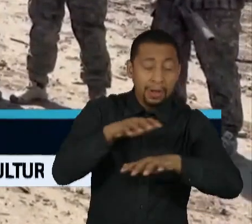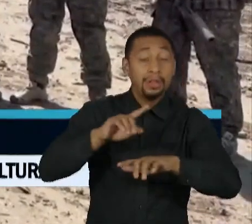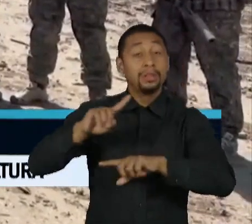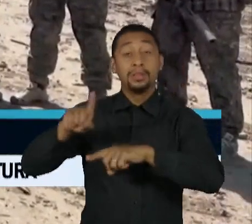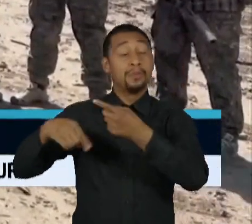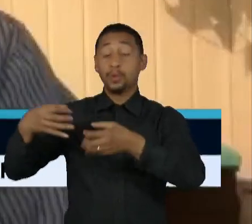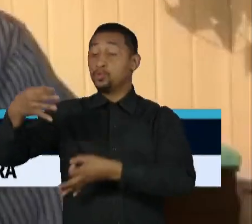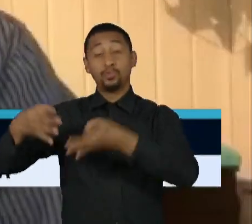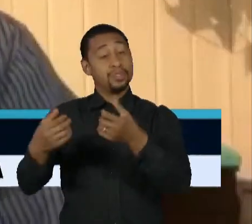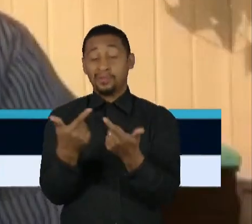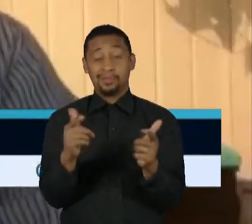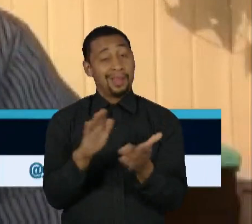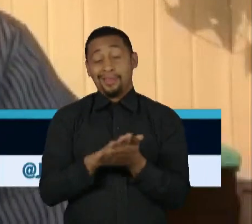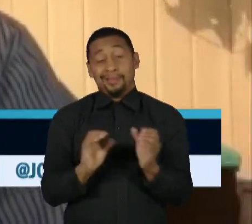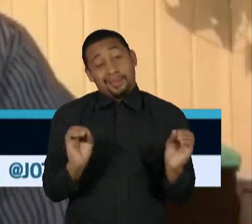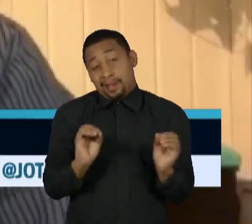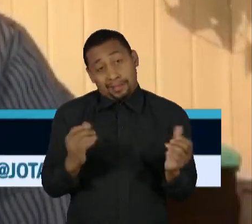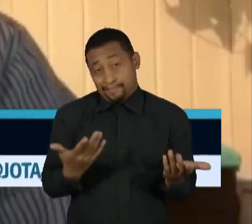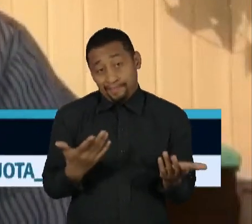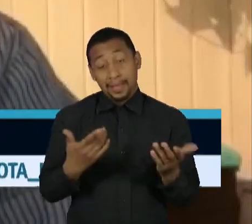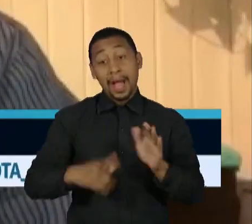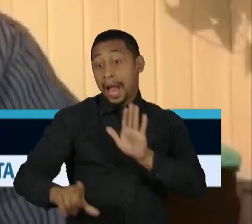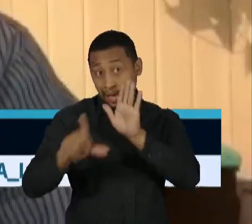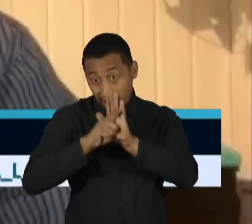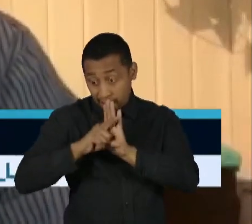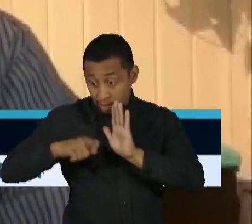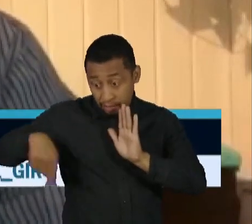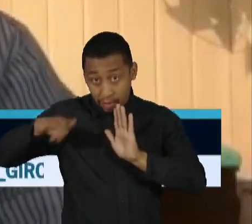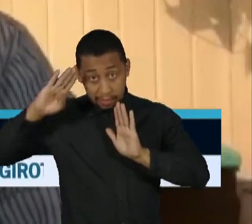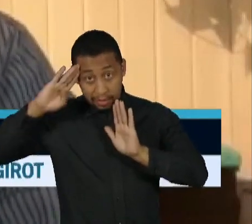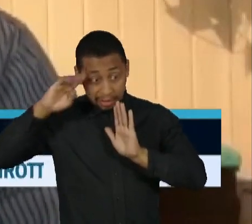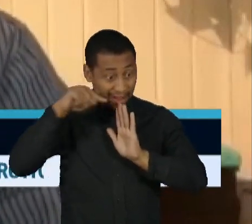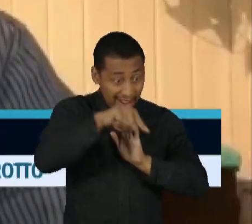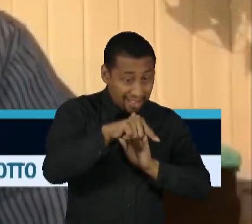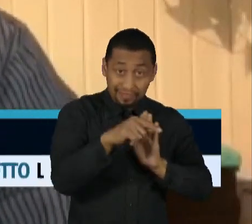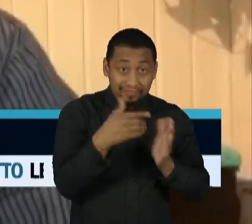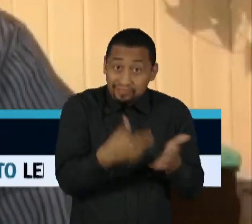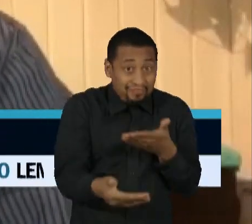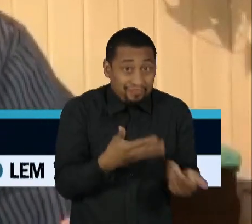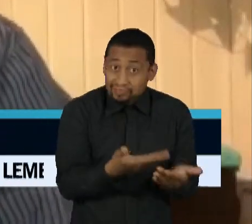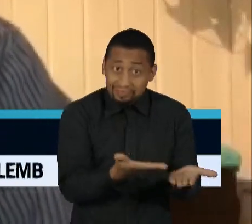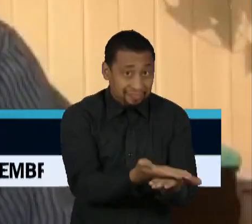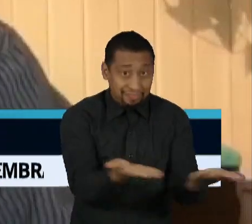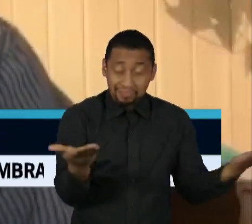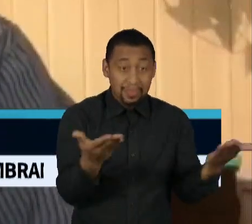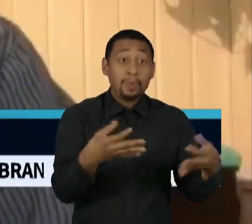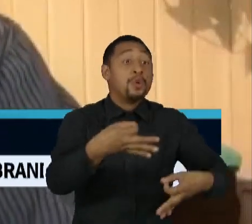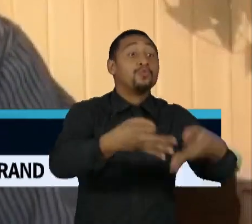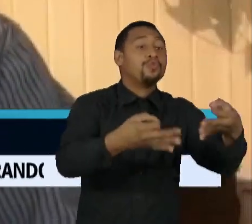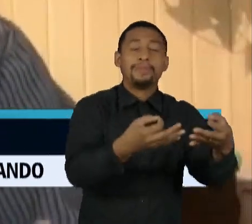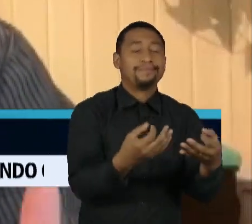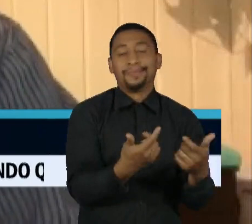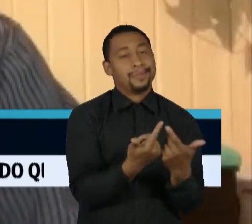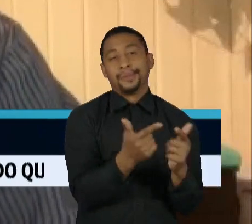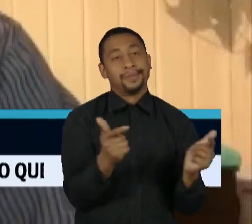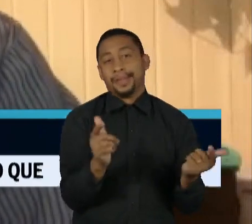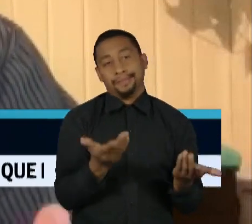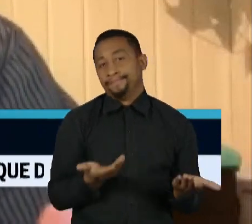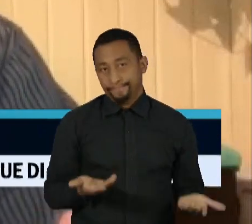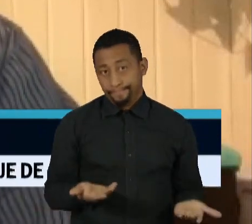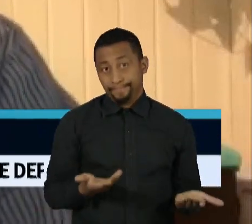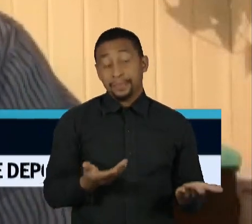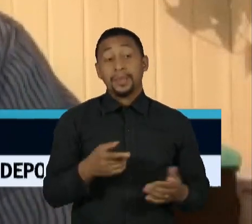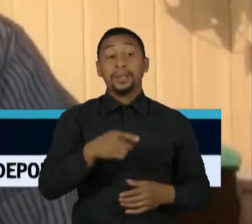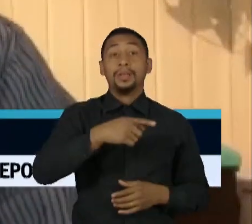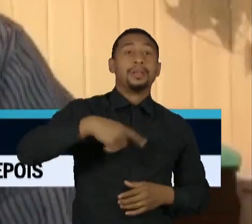pela corte marcial, pelas leis militares, não vai haver a instauração de um inquérito militar para julgá-los. Eles vão ser